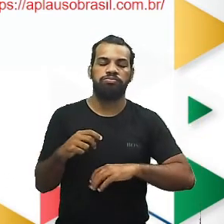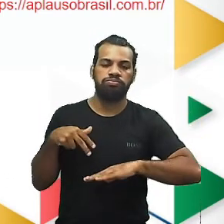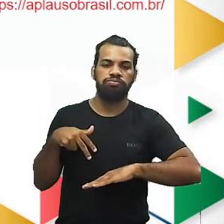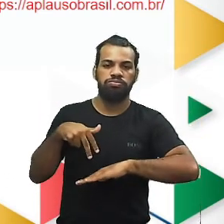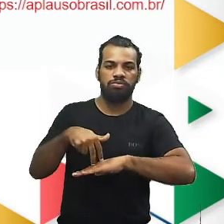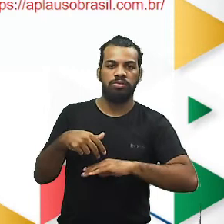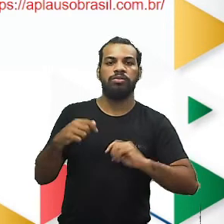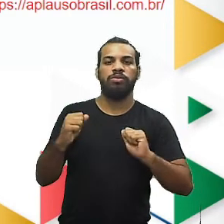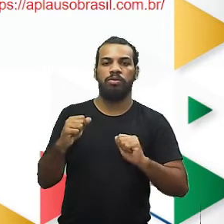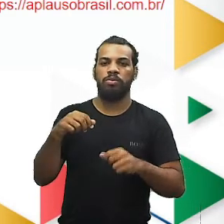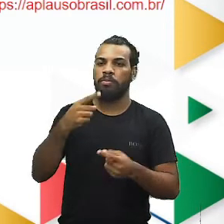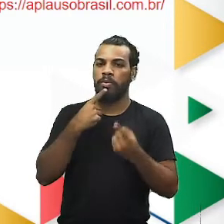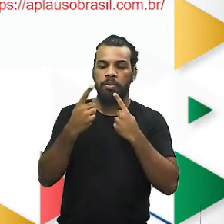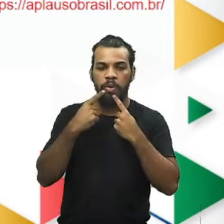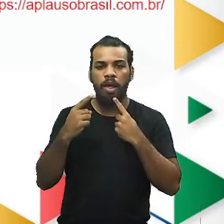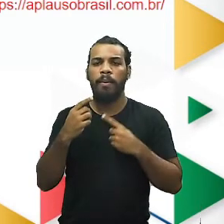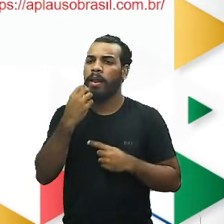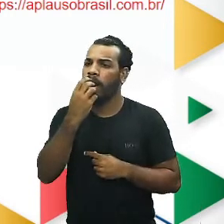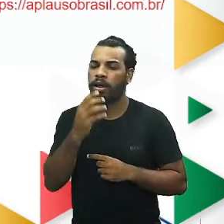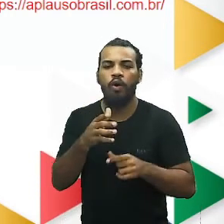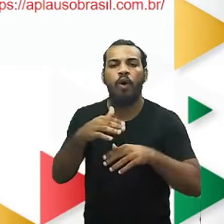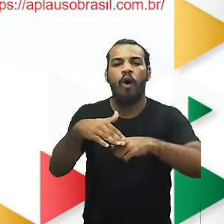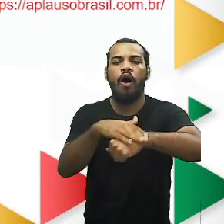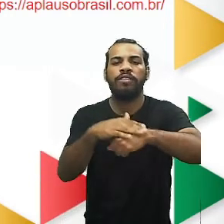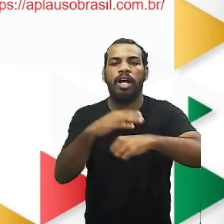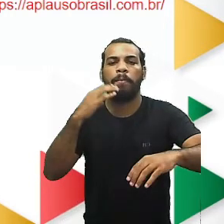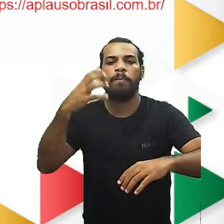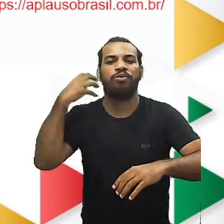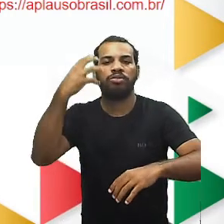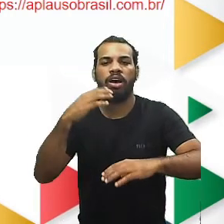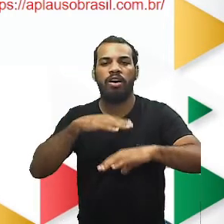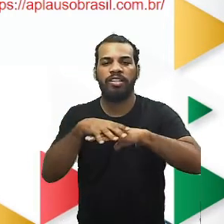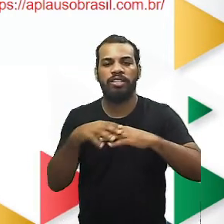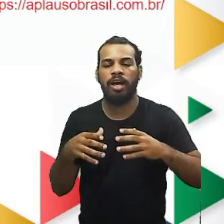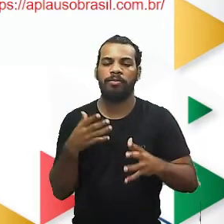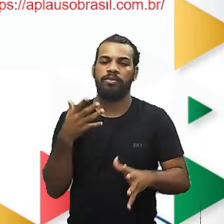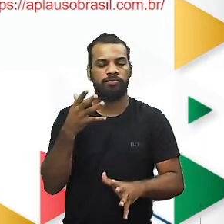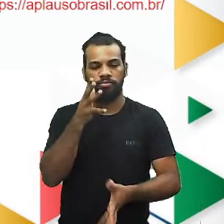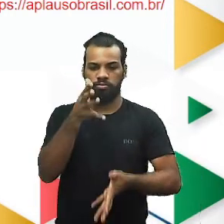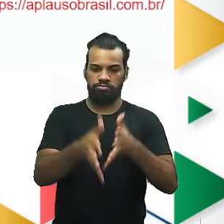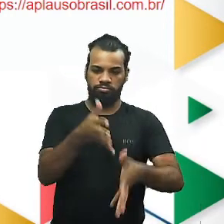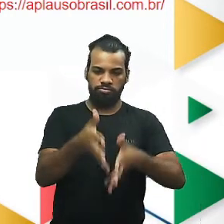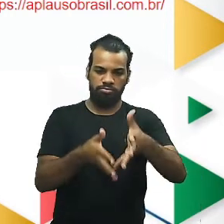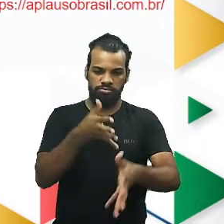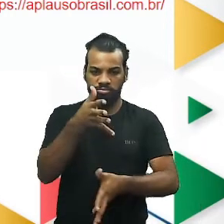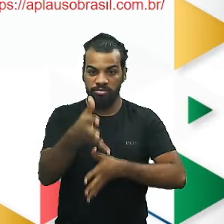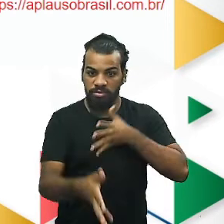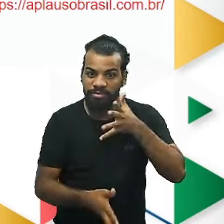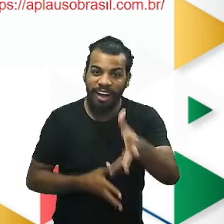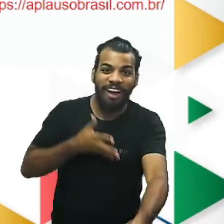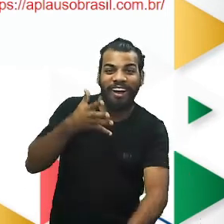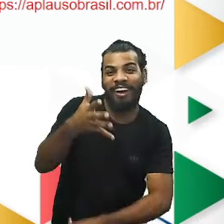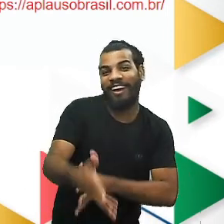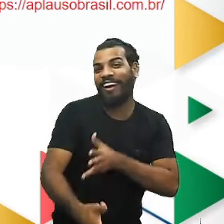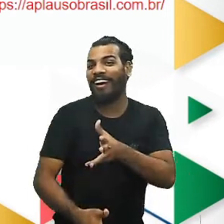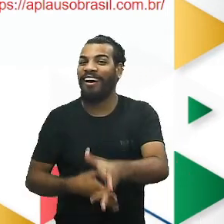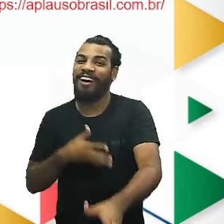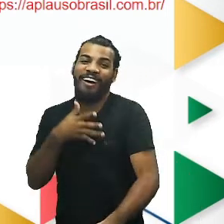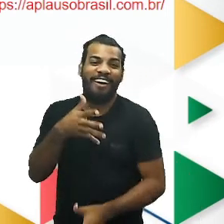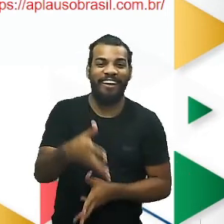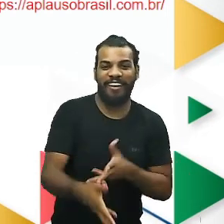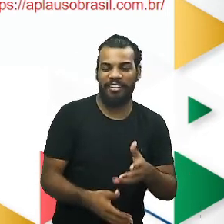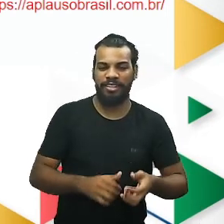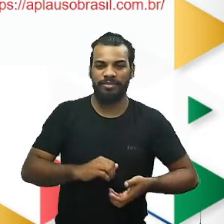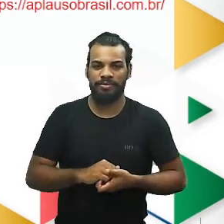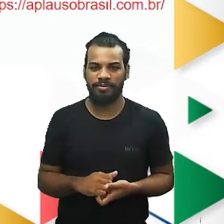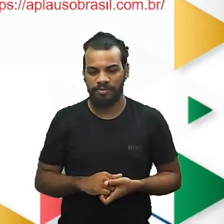Ou pode ser o próprio diálogo, né? Então, assim, em algum momento os artistas, eles param de falar, de comunicar e começam a cantar.